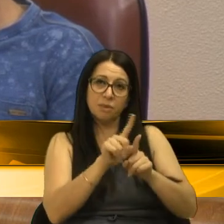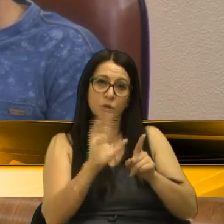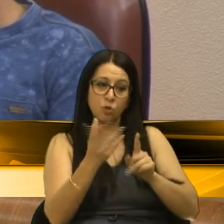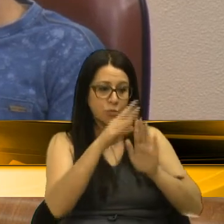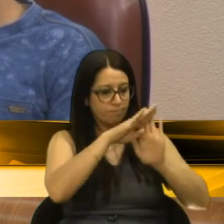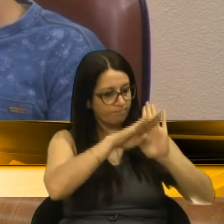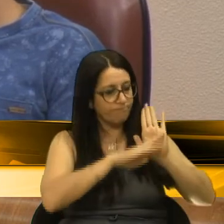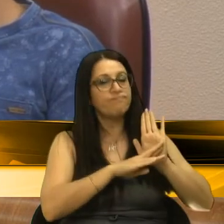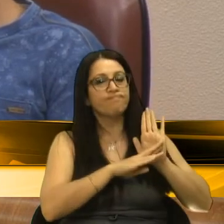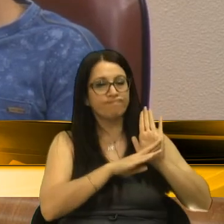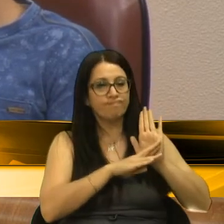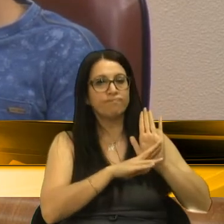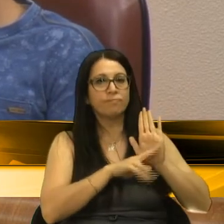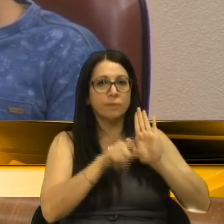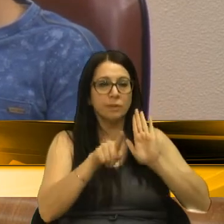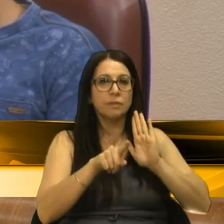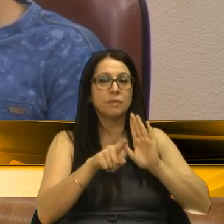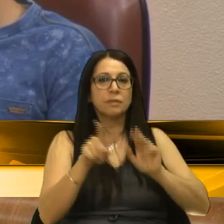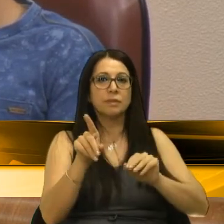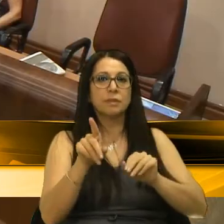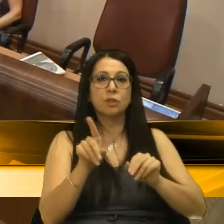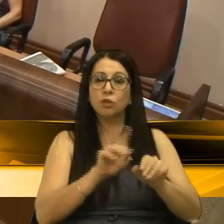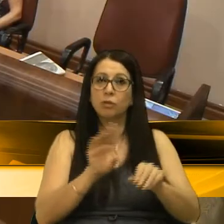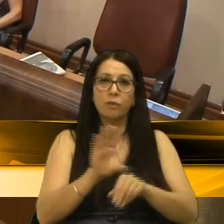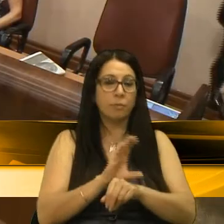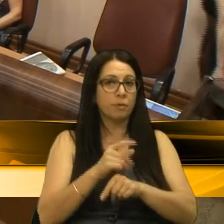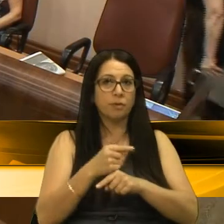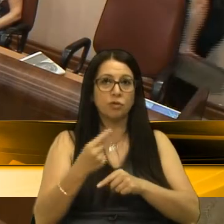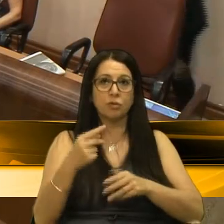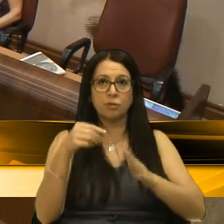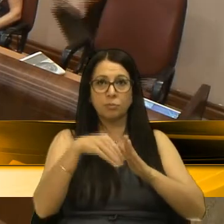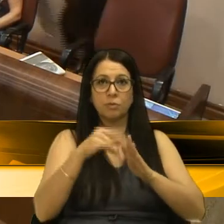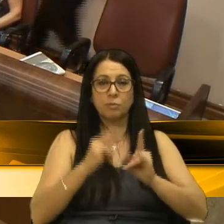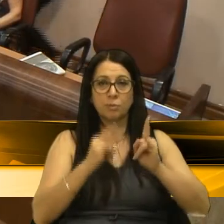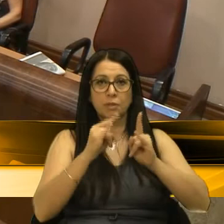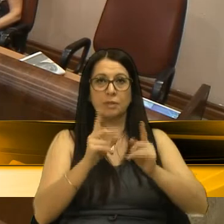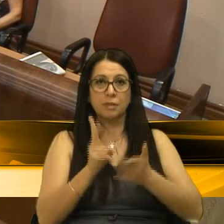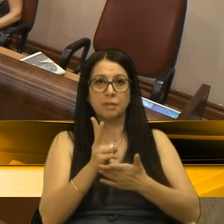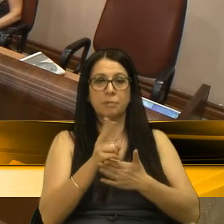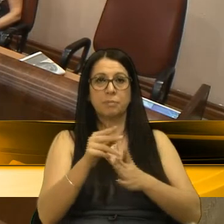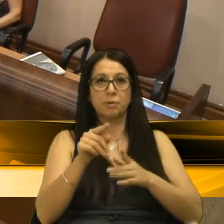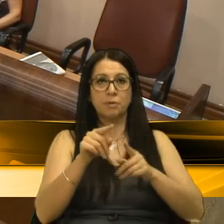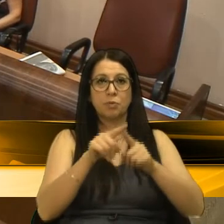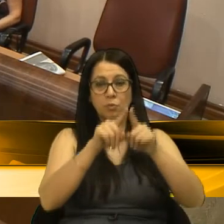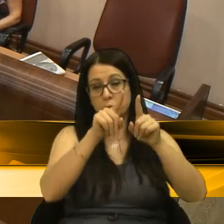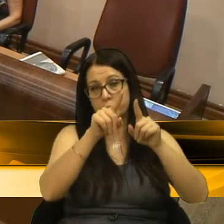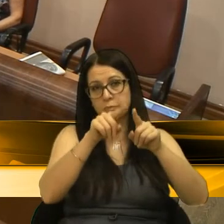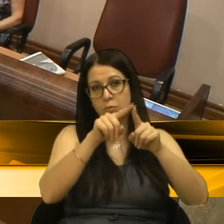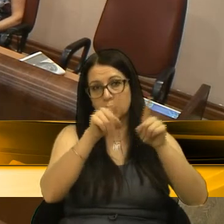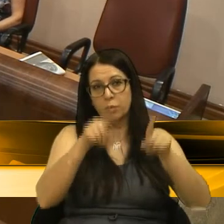parâmetros de incomodidade e condições de instalação constantes nos quadros, dos quadros